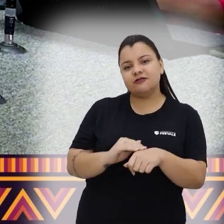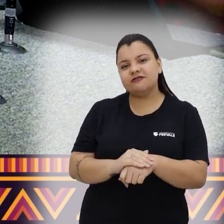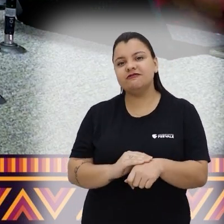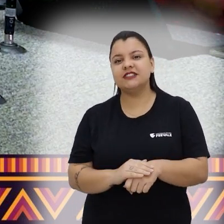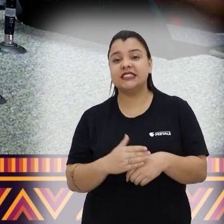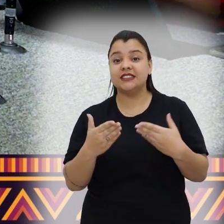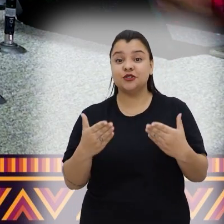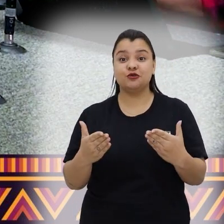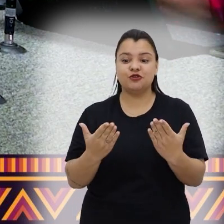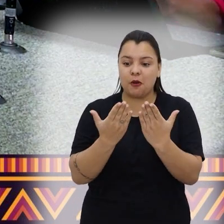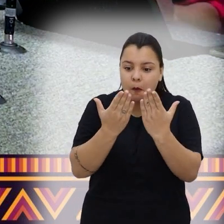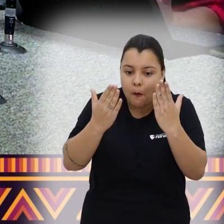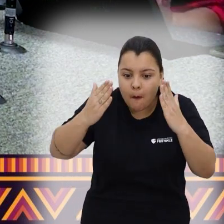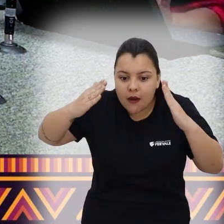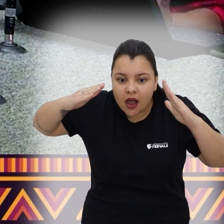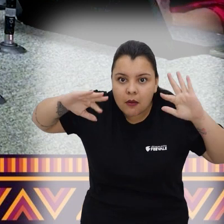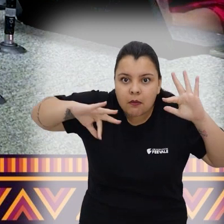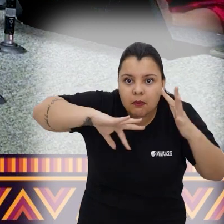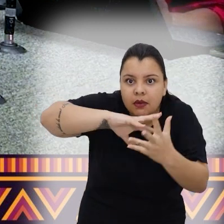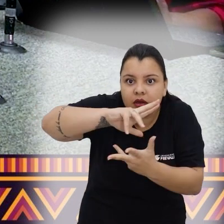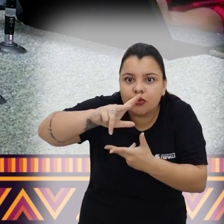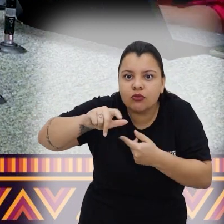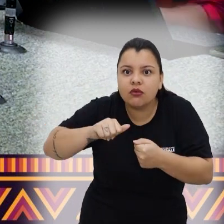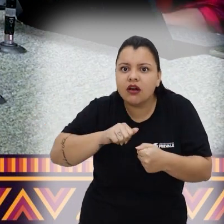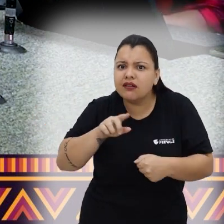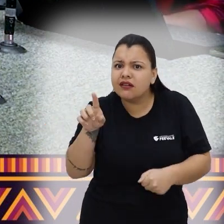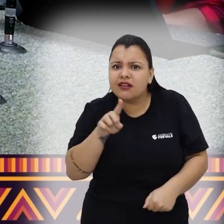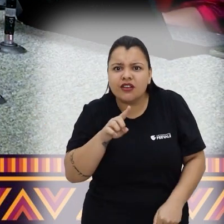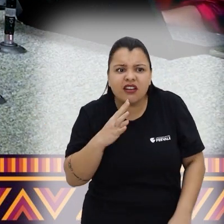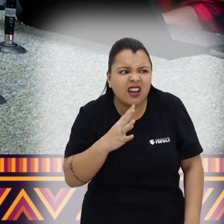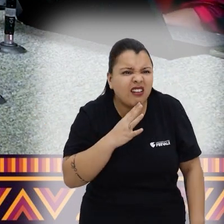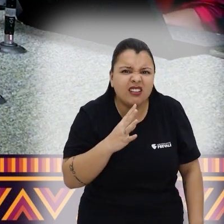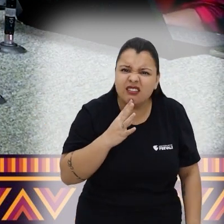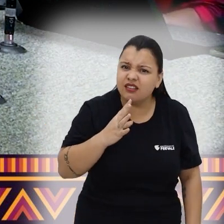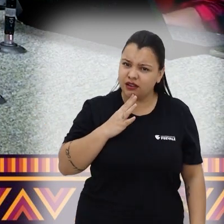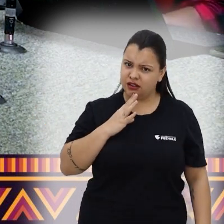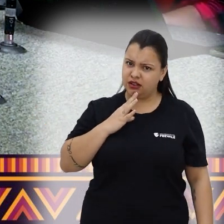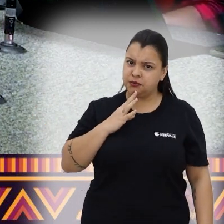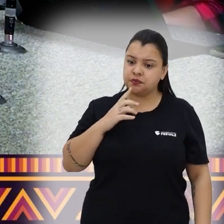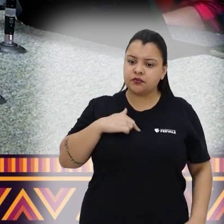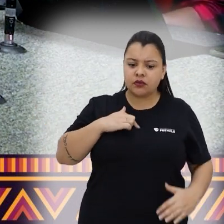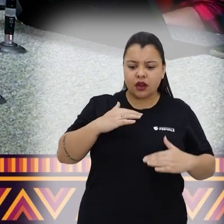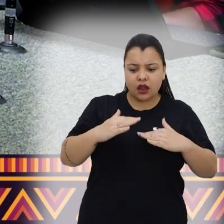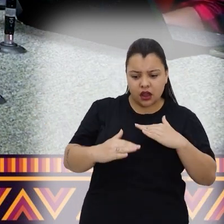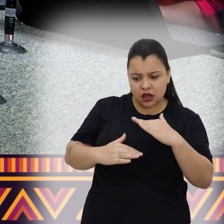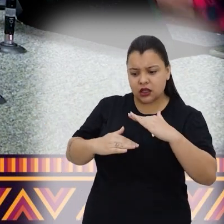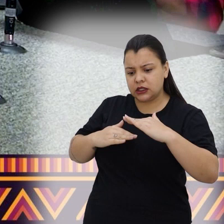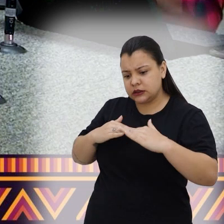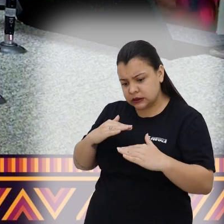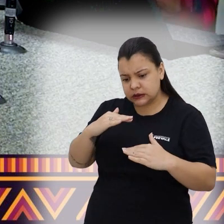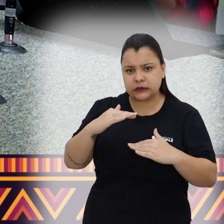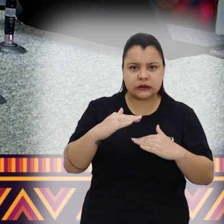contigo me abriu um mundo que eu talvez não tivesse visto, porque eu fui transgredindo algumas barreiras Sim, que